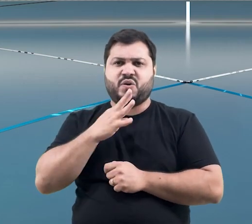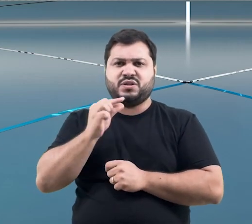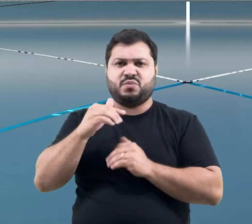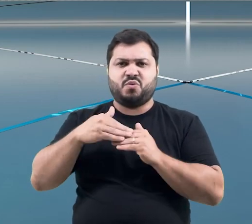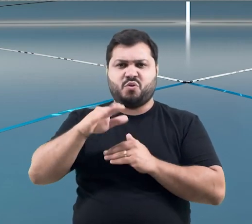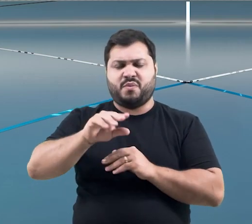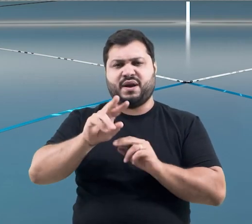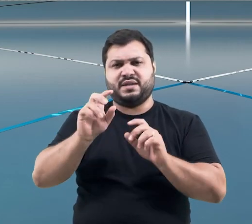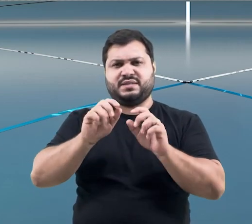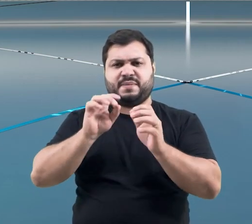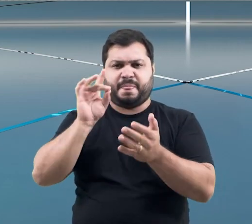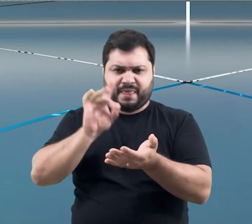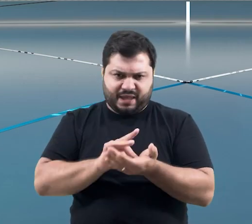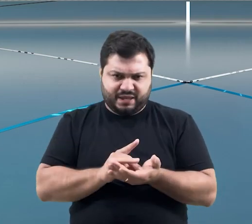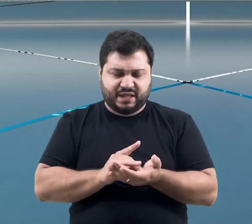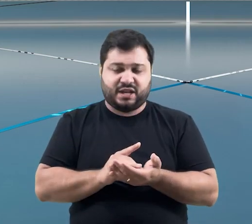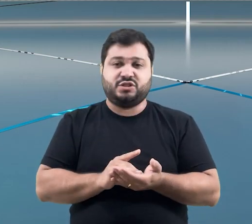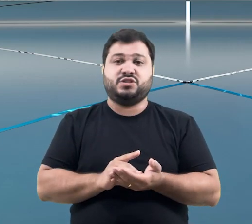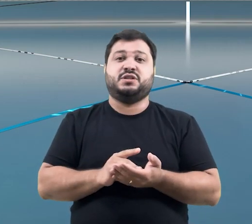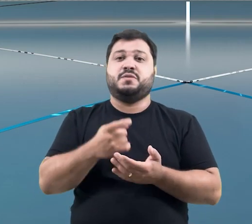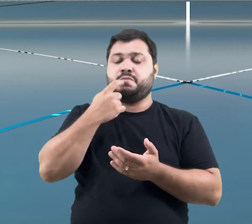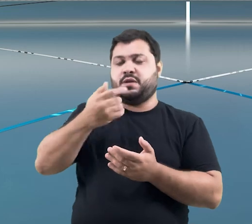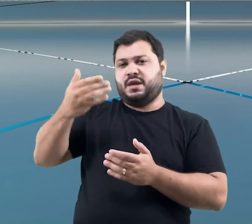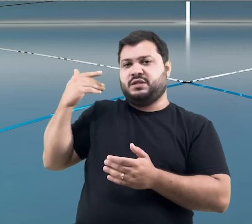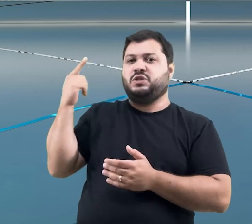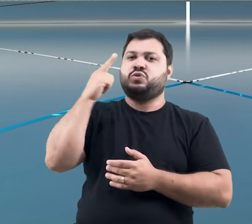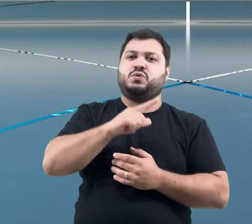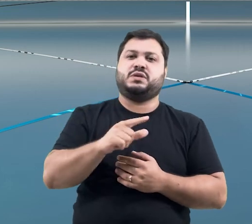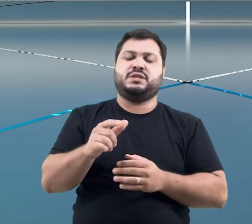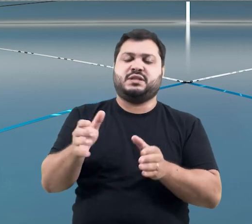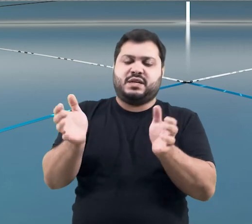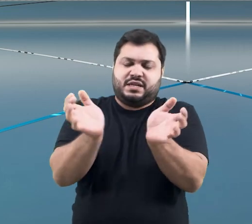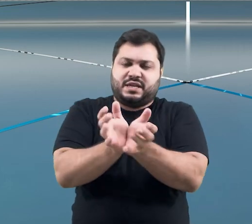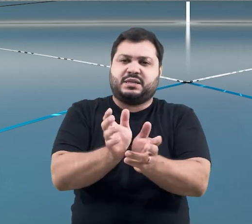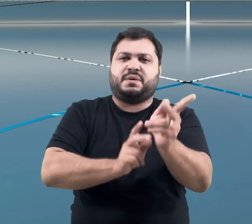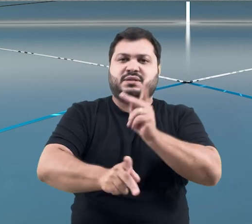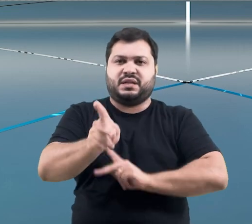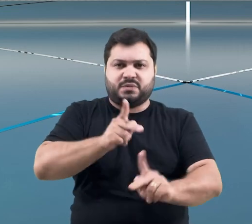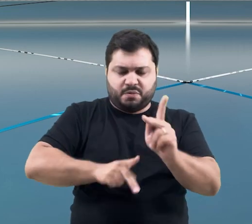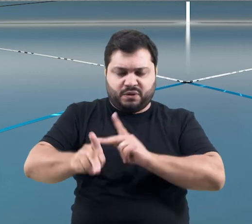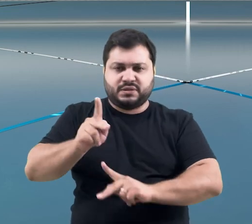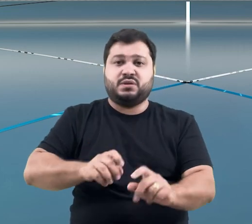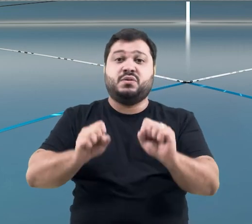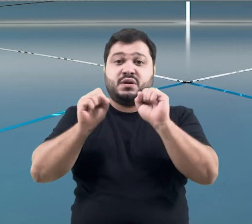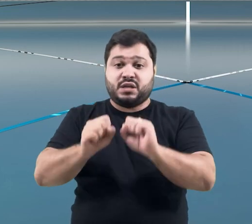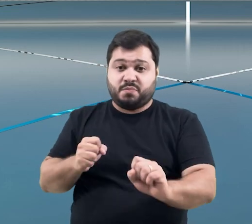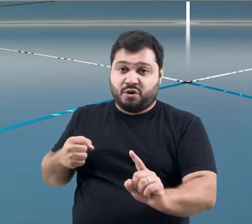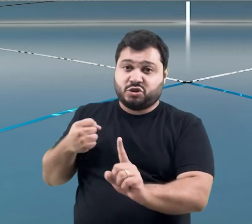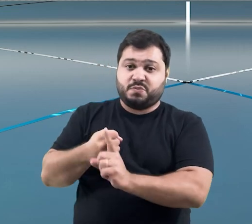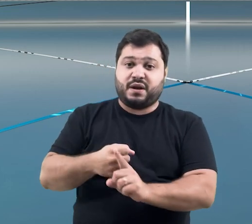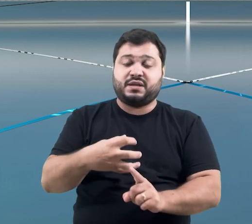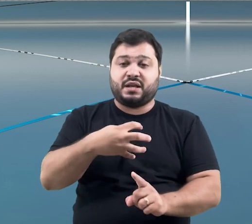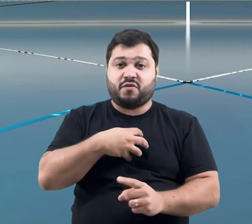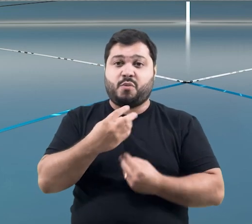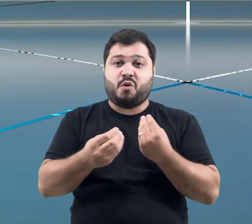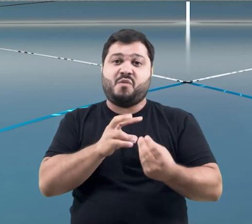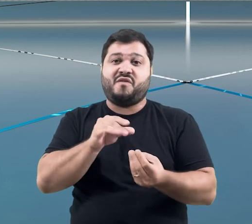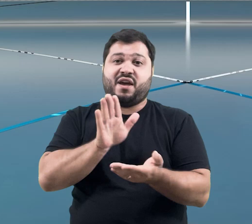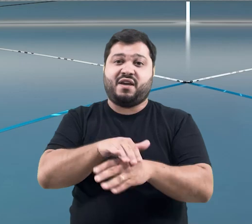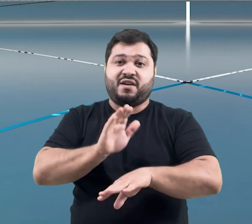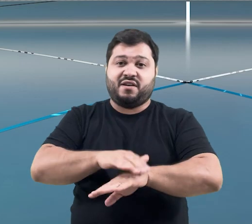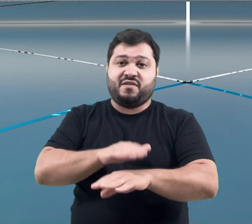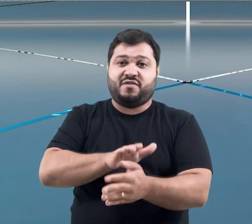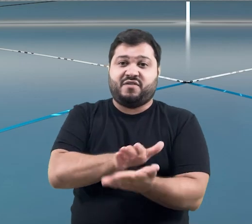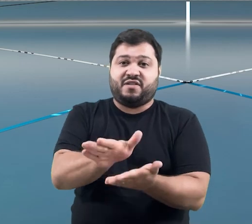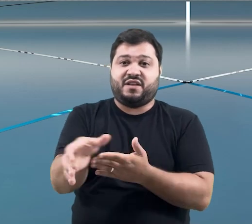vai conhecer um pouco mais essa realidade e a recente conquista dessa parcela da população, que pode impactar na forma como